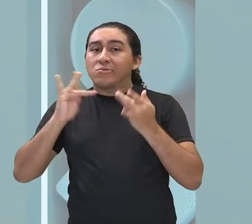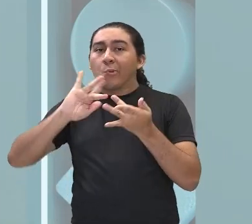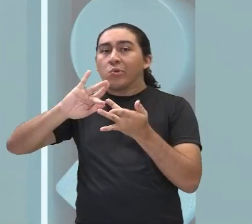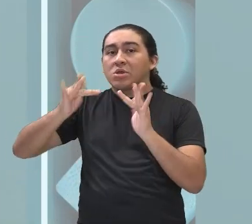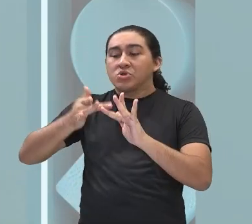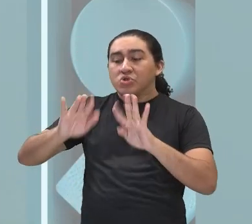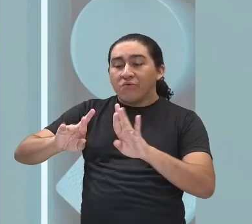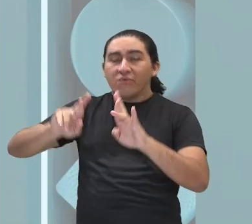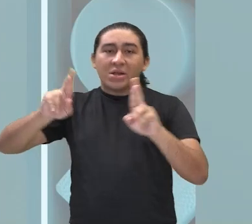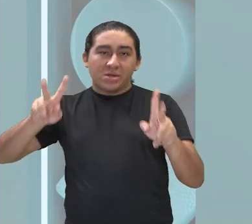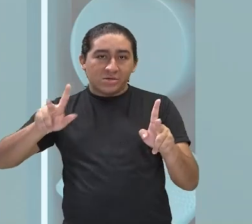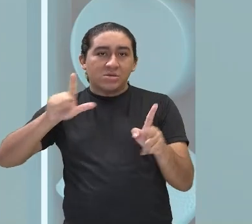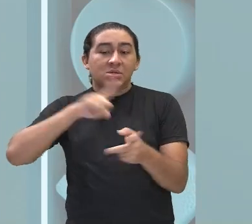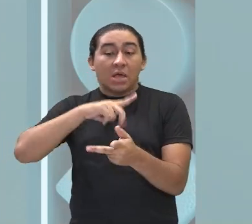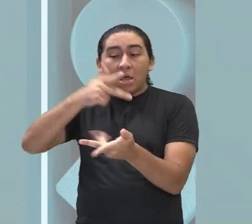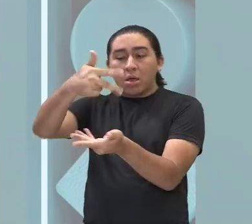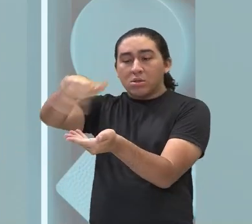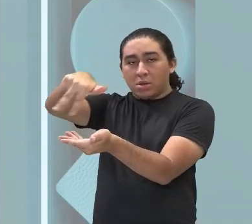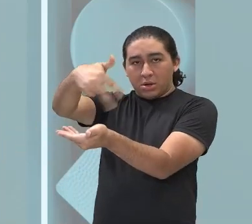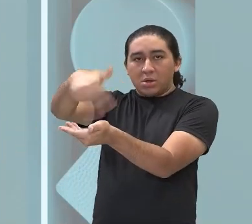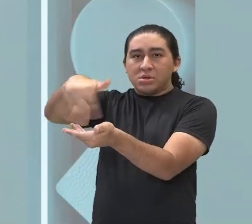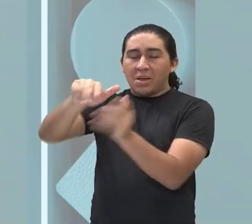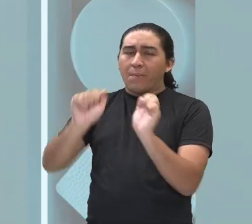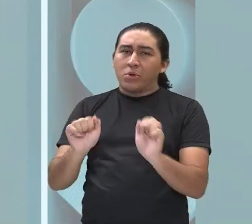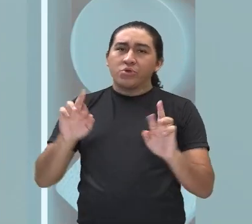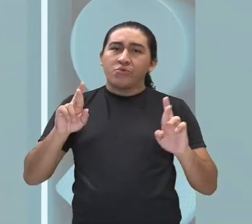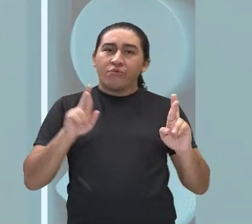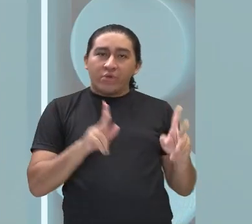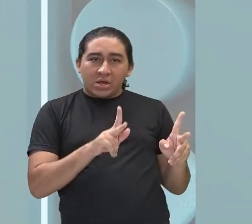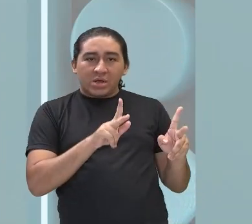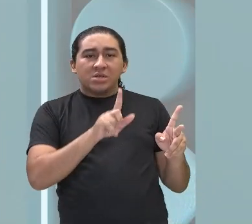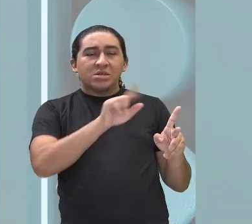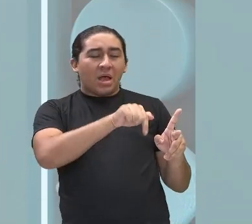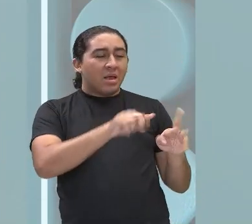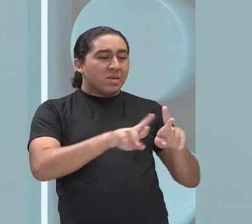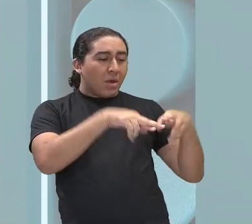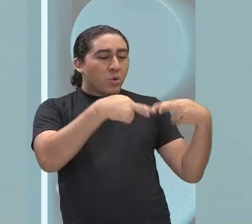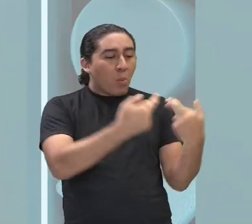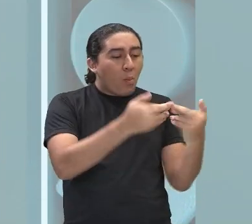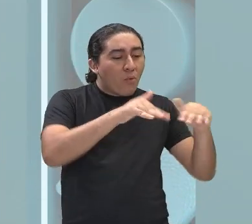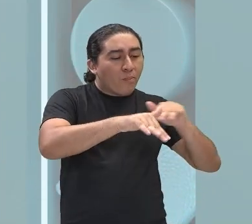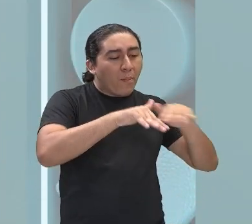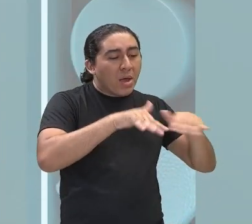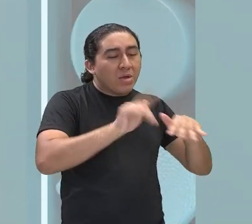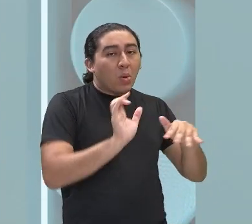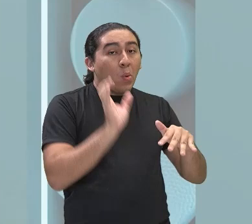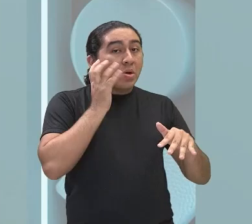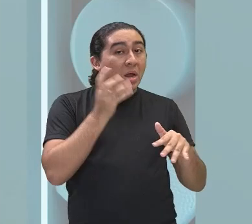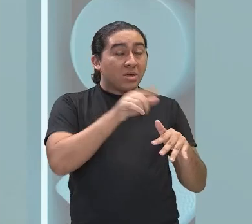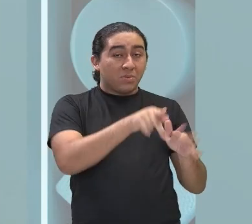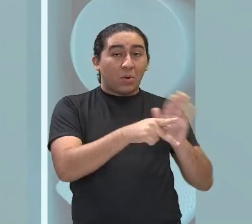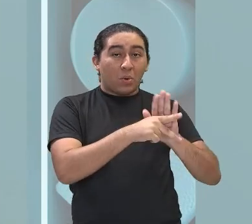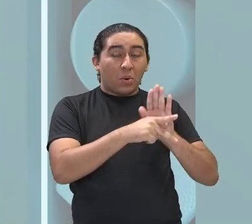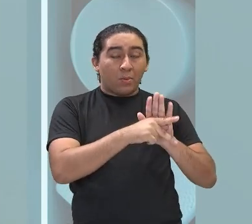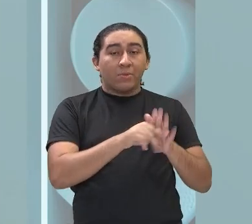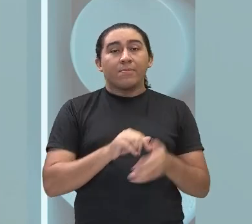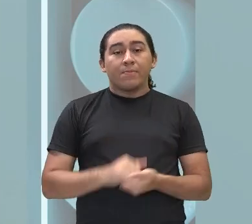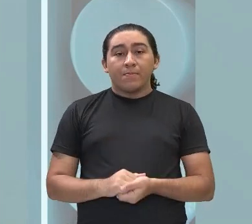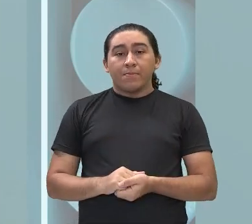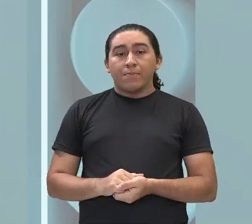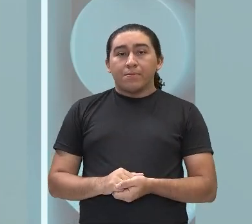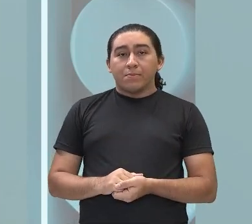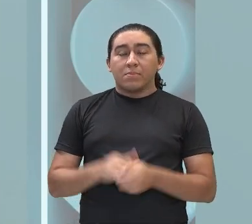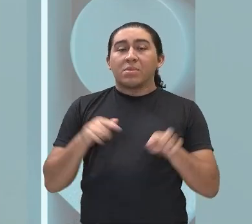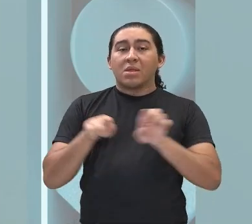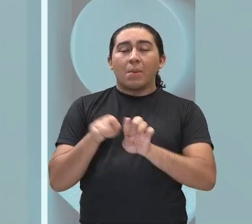desenhos coreográficos, que podem ser diferentes das movimentações e do que é feito no ritual. Vai ter a concepção